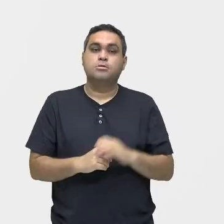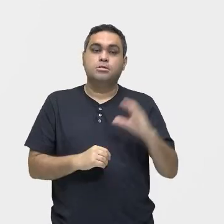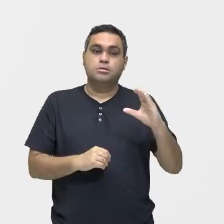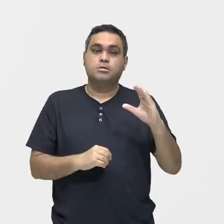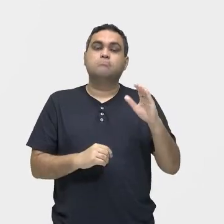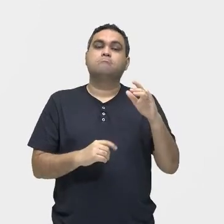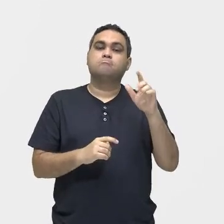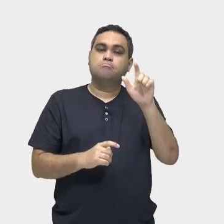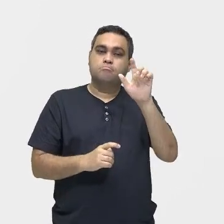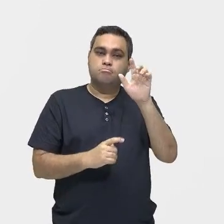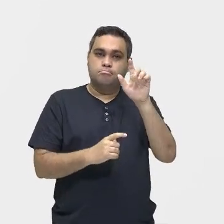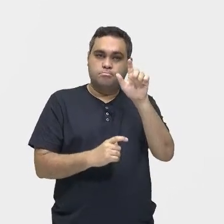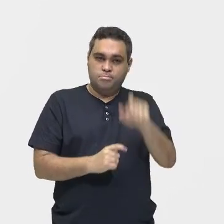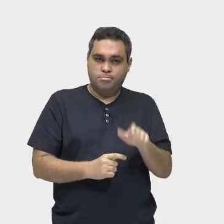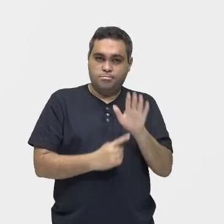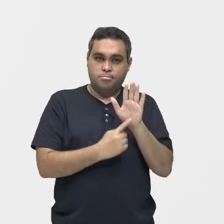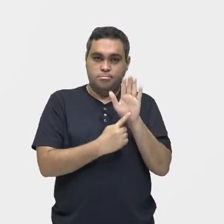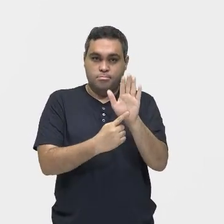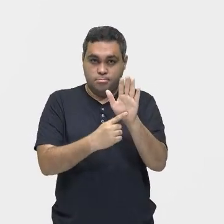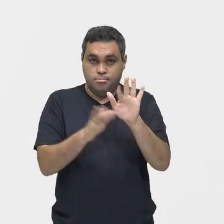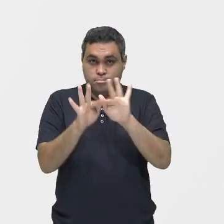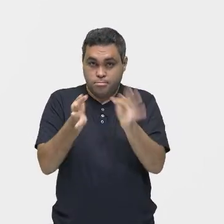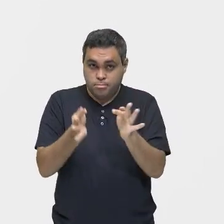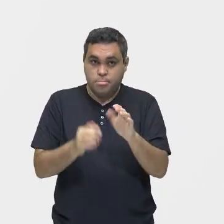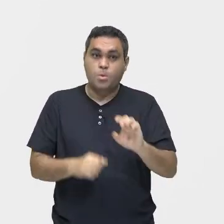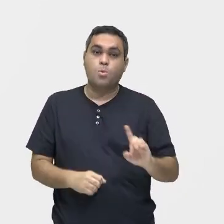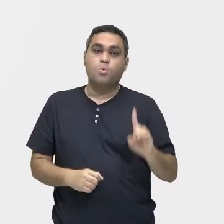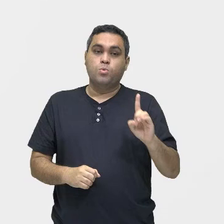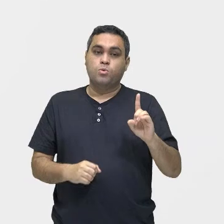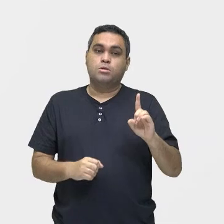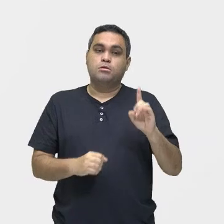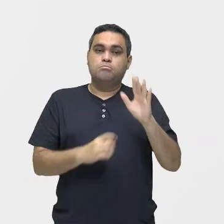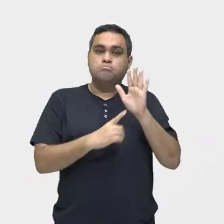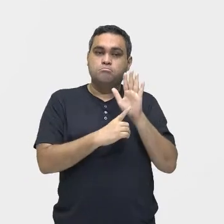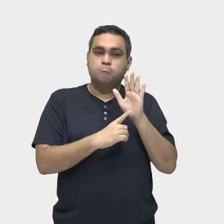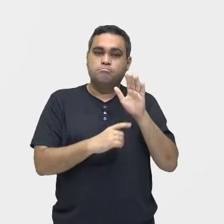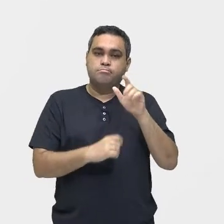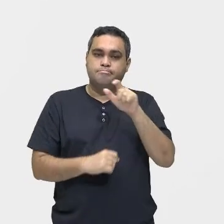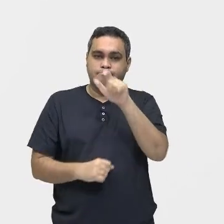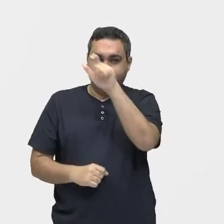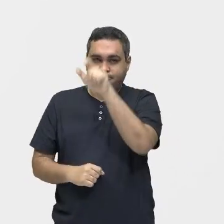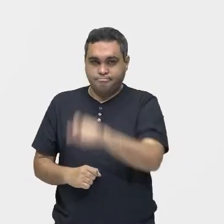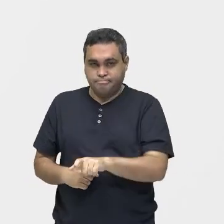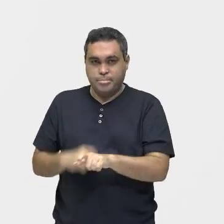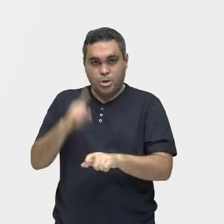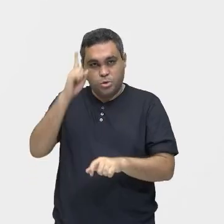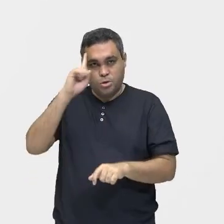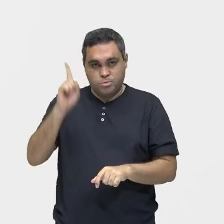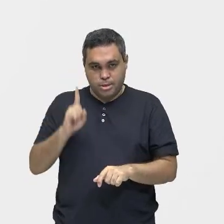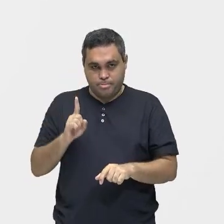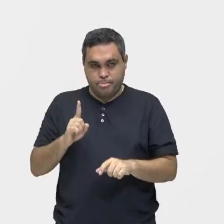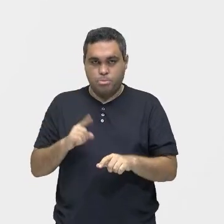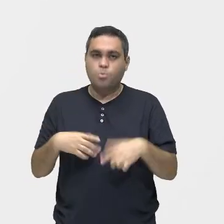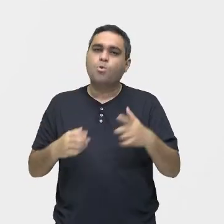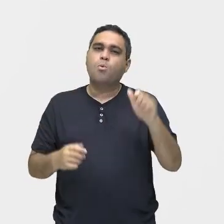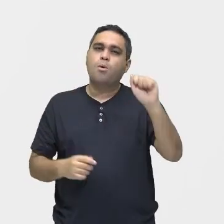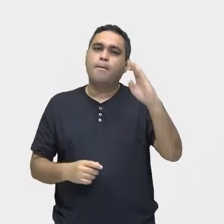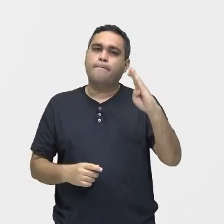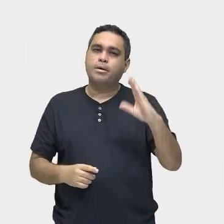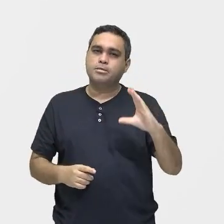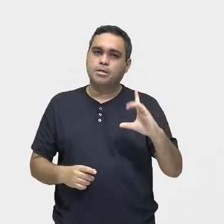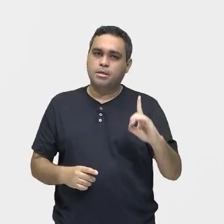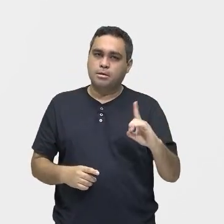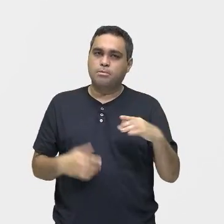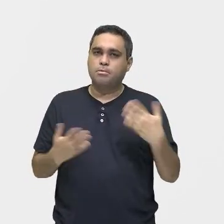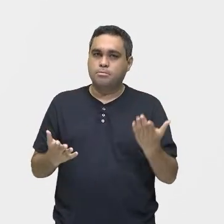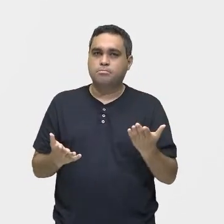sujeito indeterminado. Qual é o sujeito que está presente nesta oração? Então, segue aí a atividade